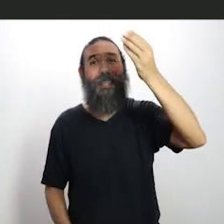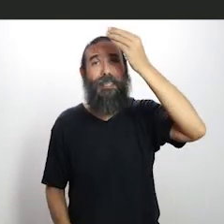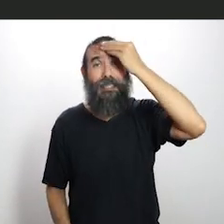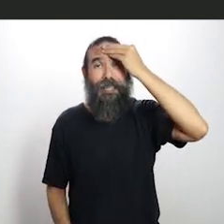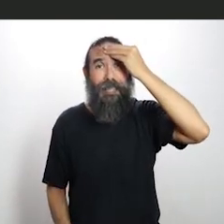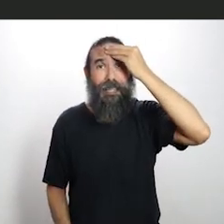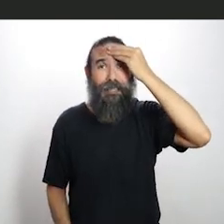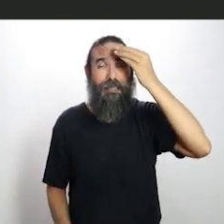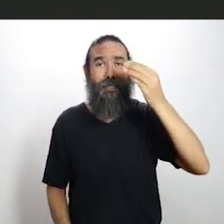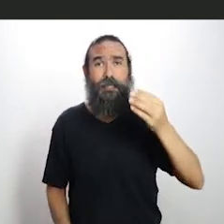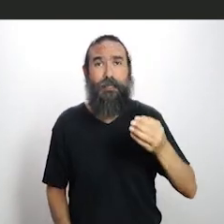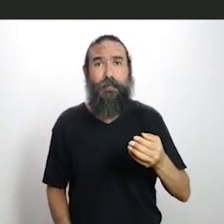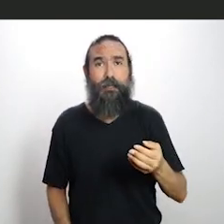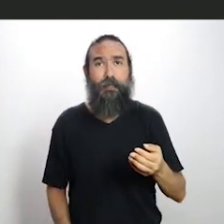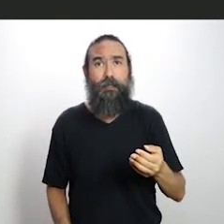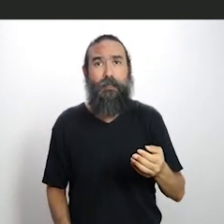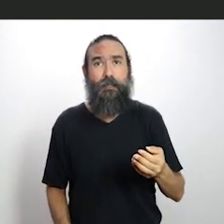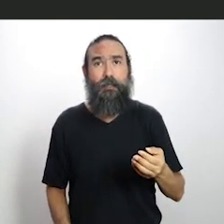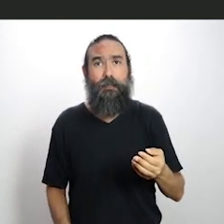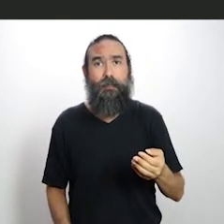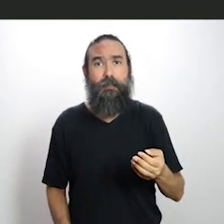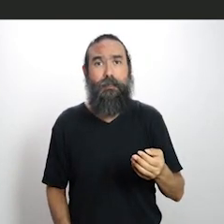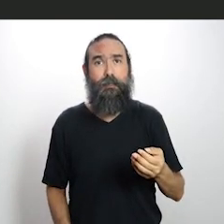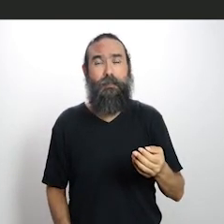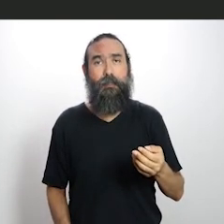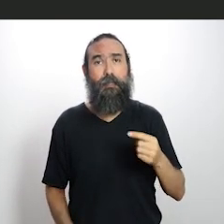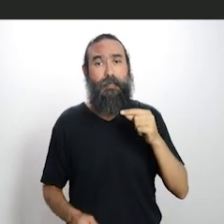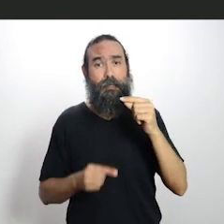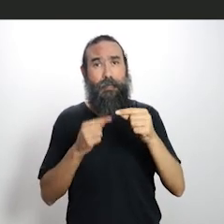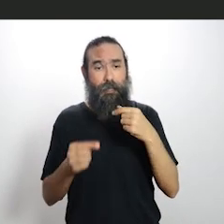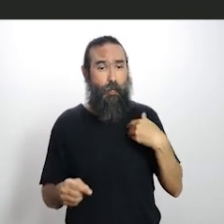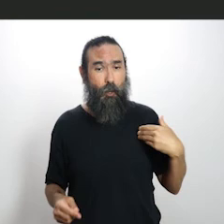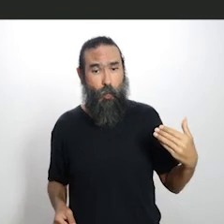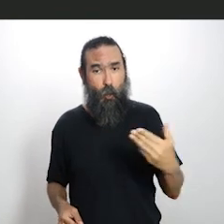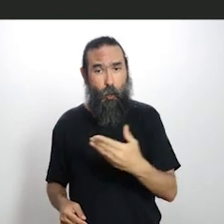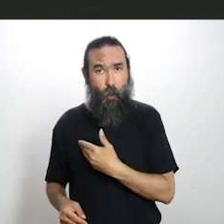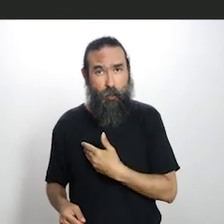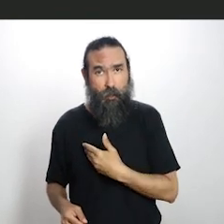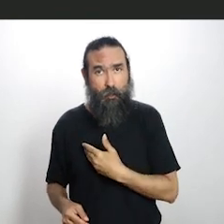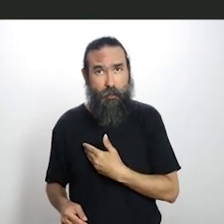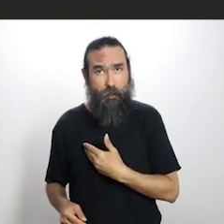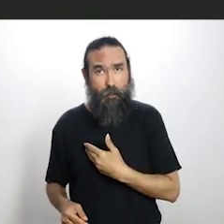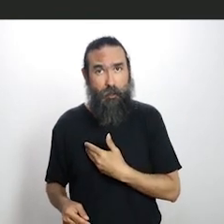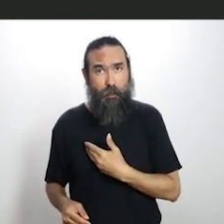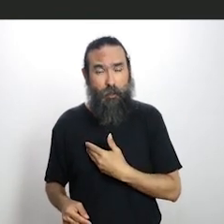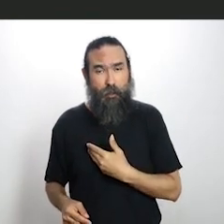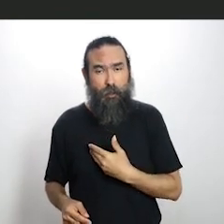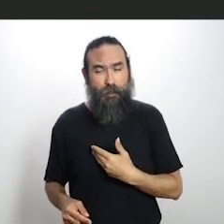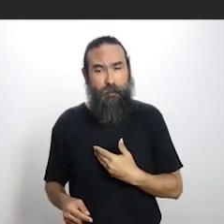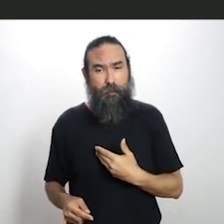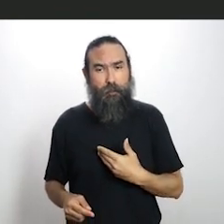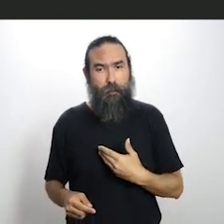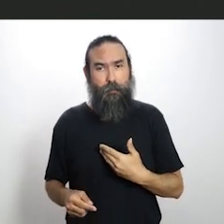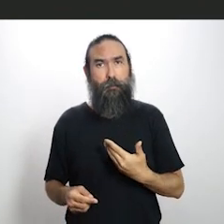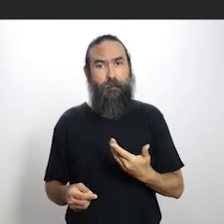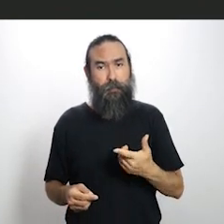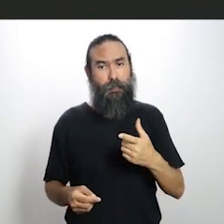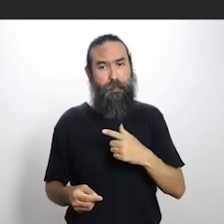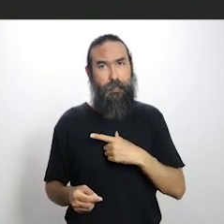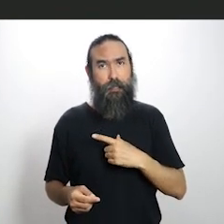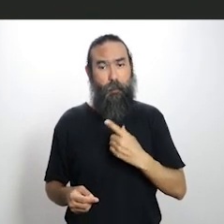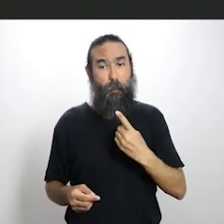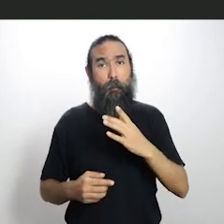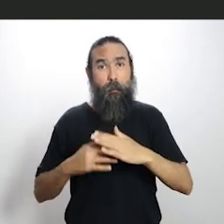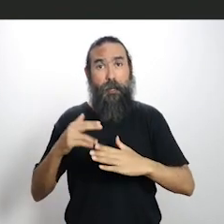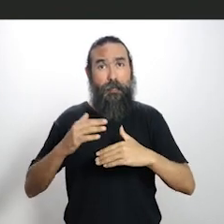alinhada né pra implementar políticas públicas com recursos públicos agora a gente compreende eu vejo